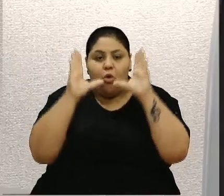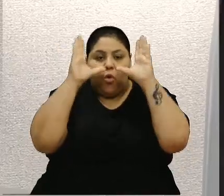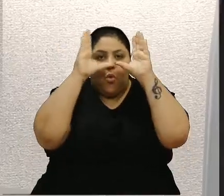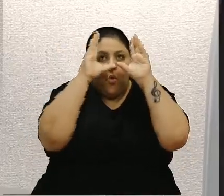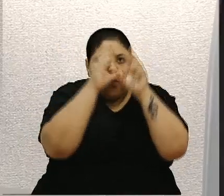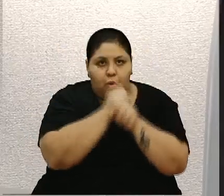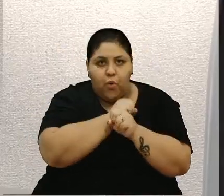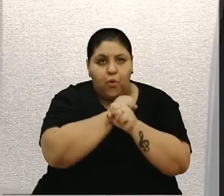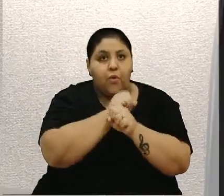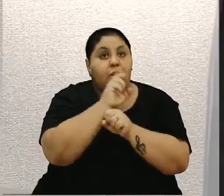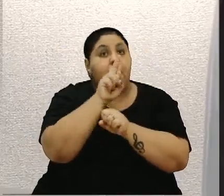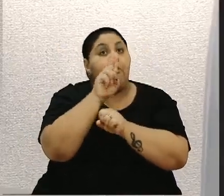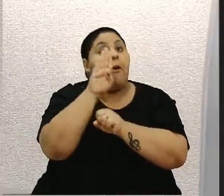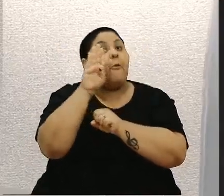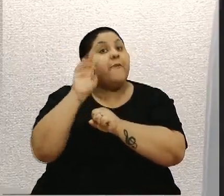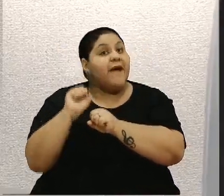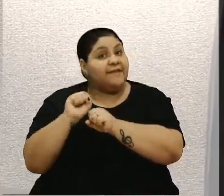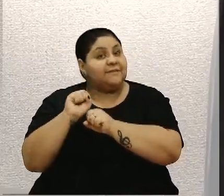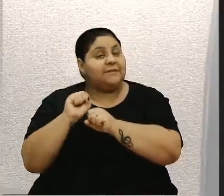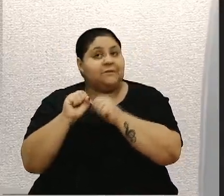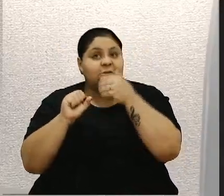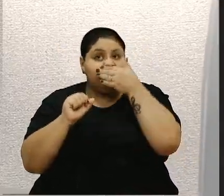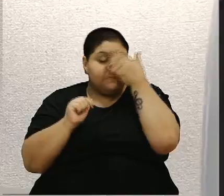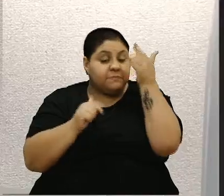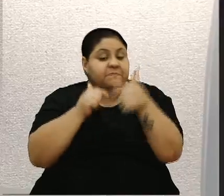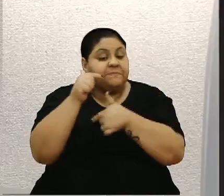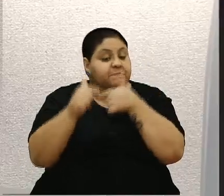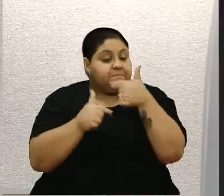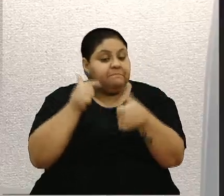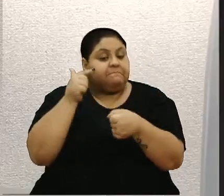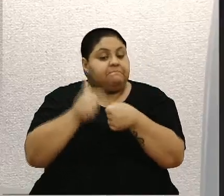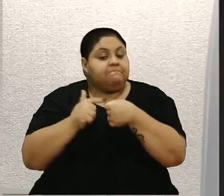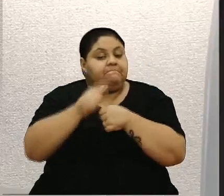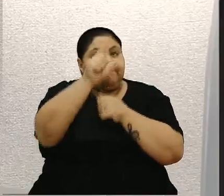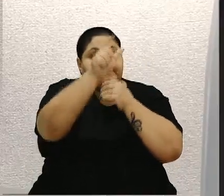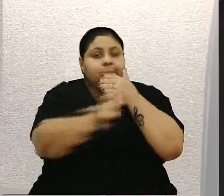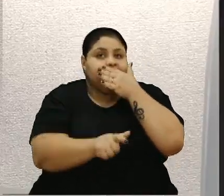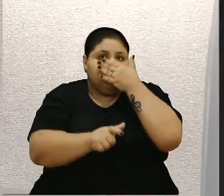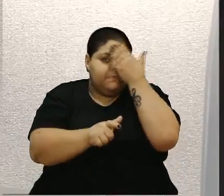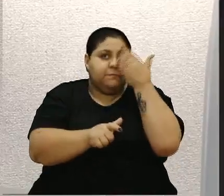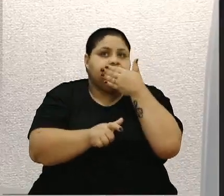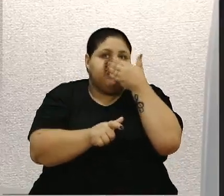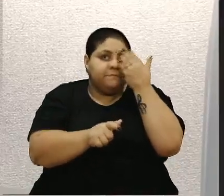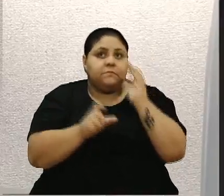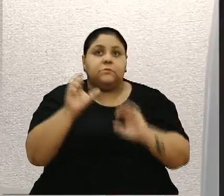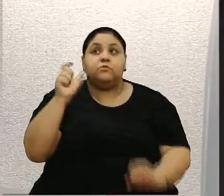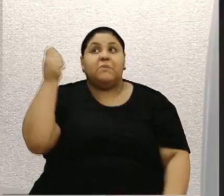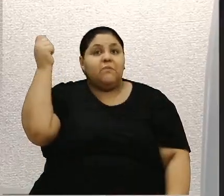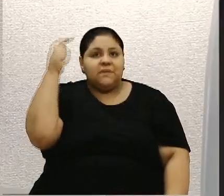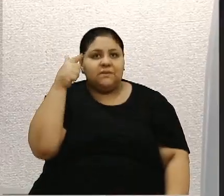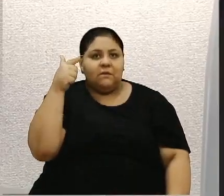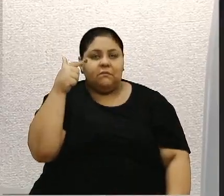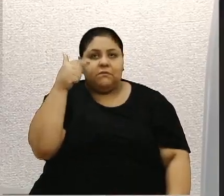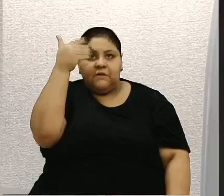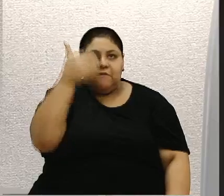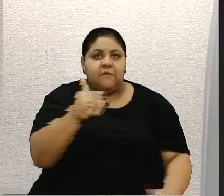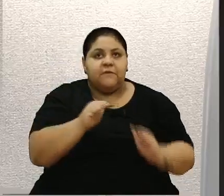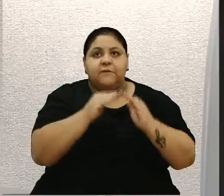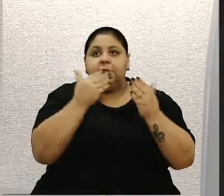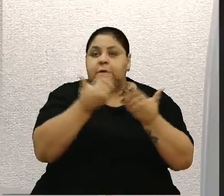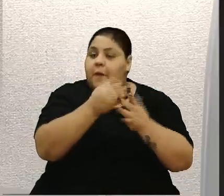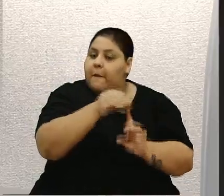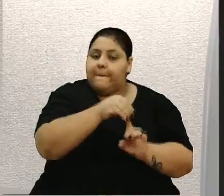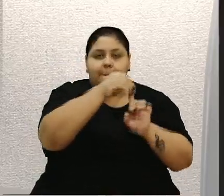uma UBS, que presta serviços para a cidade, para a população, e que deveria ter a iluminação, como tem que ter na frente das escolas. É